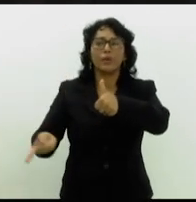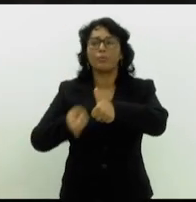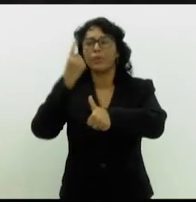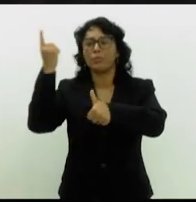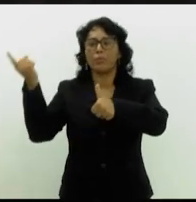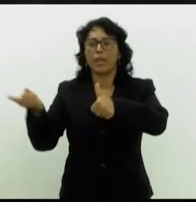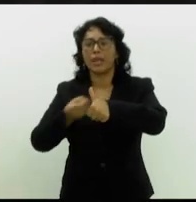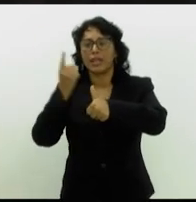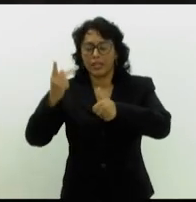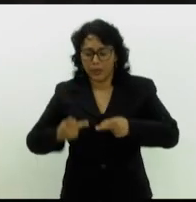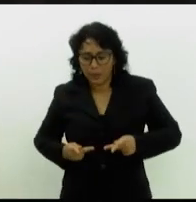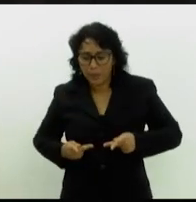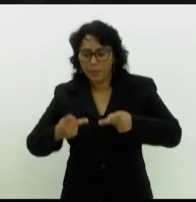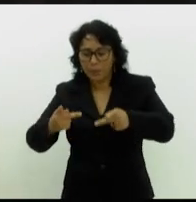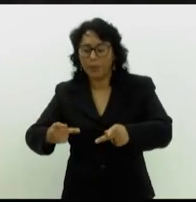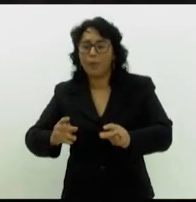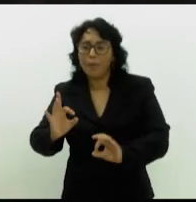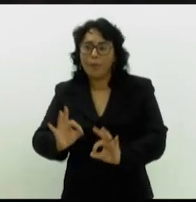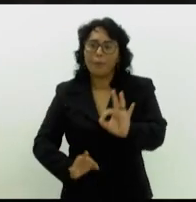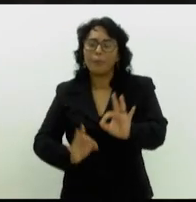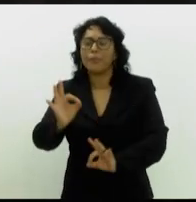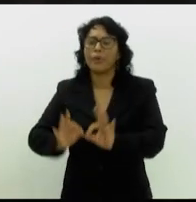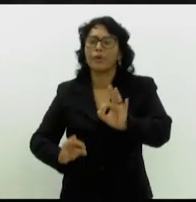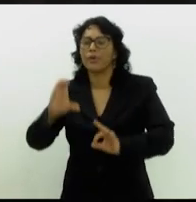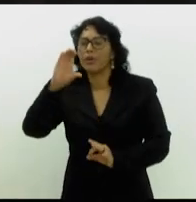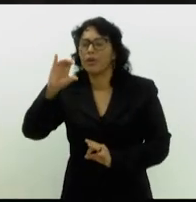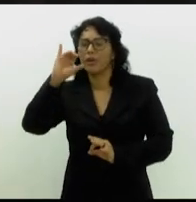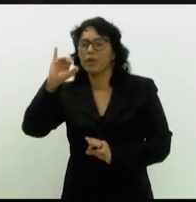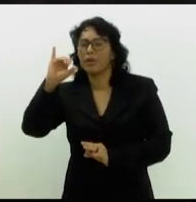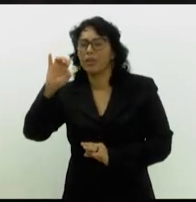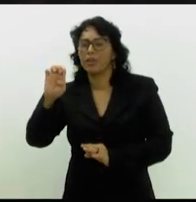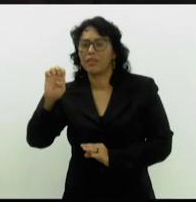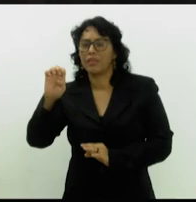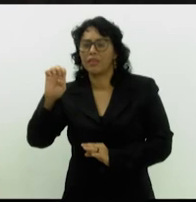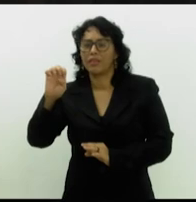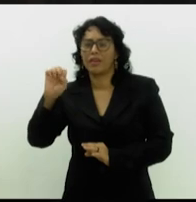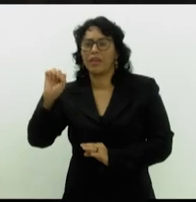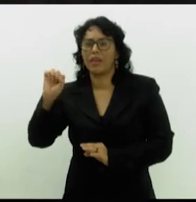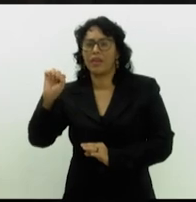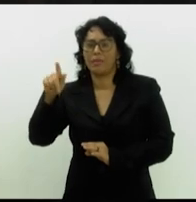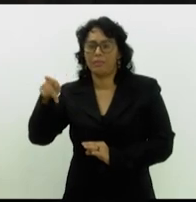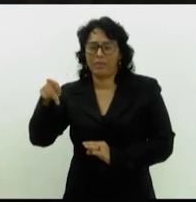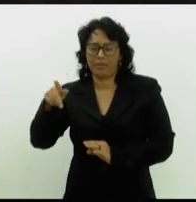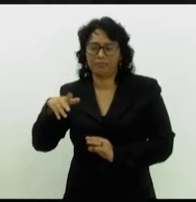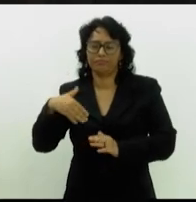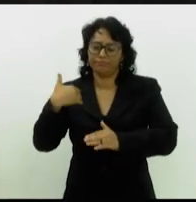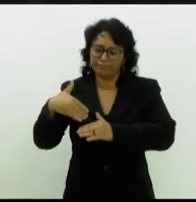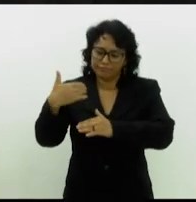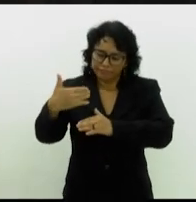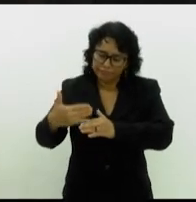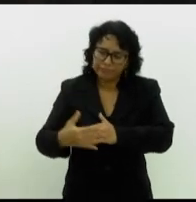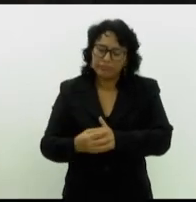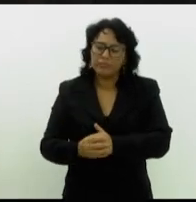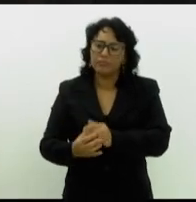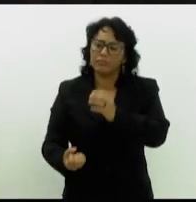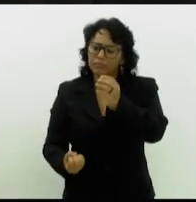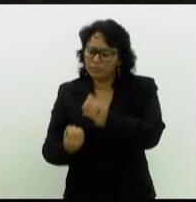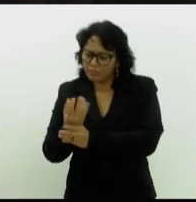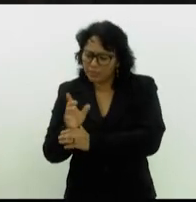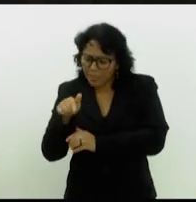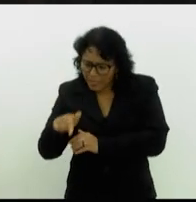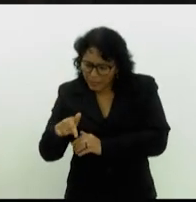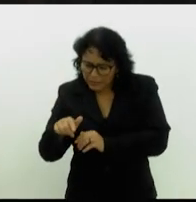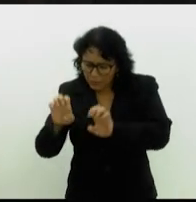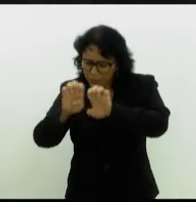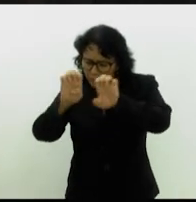escola pública o CS que depois veio popularmente a ser chamado de brisolão aonde você criava ali uma estutura